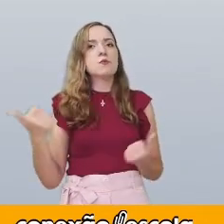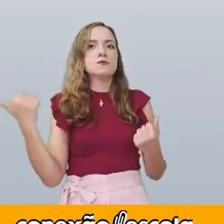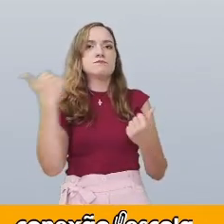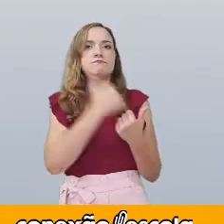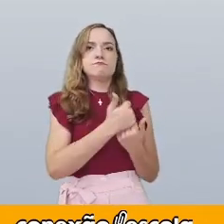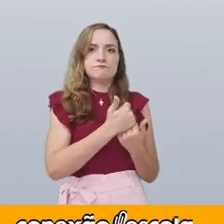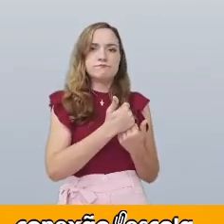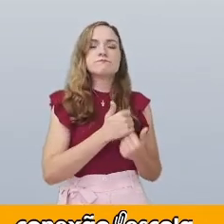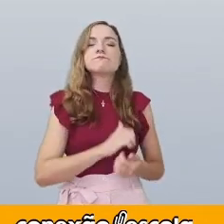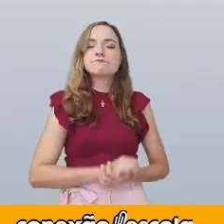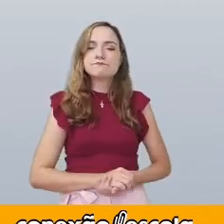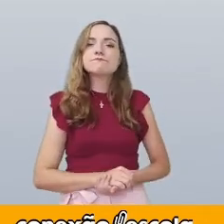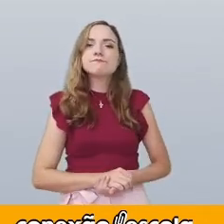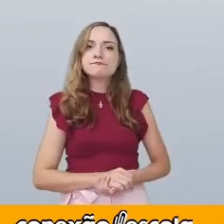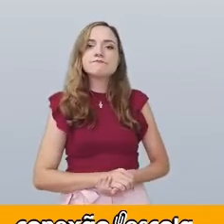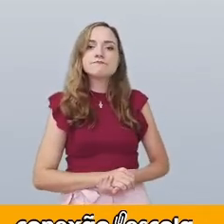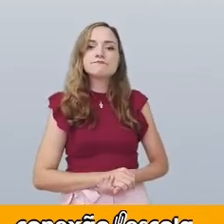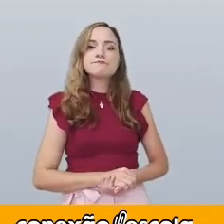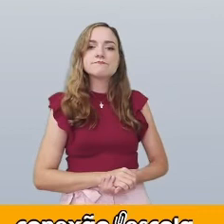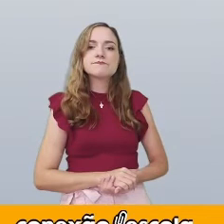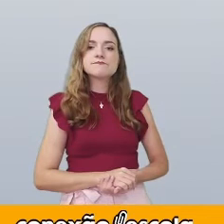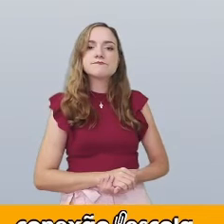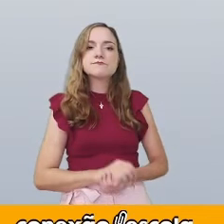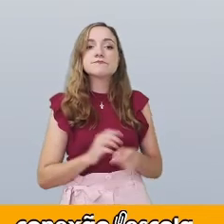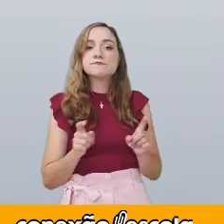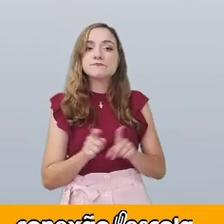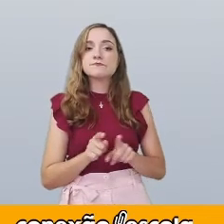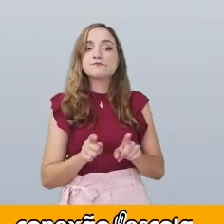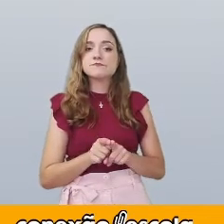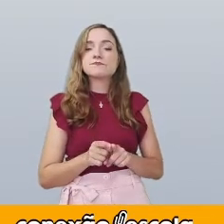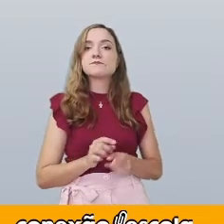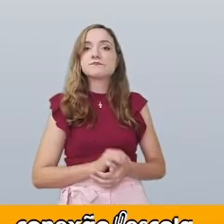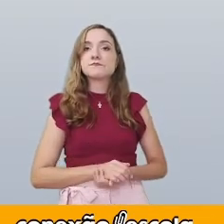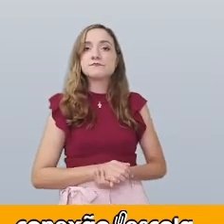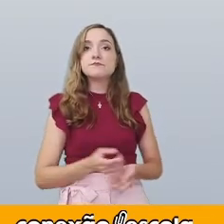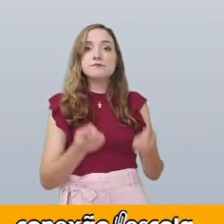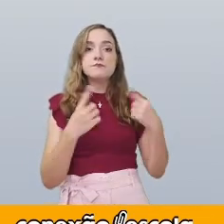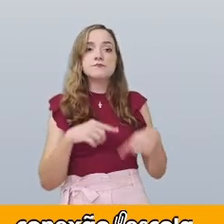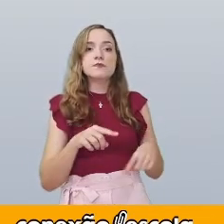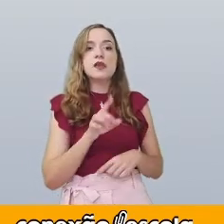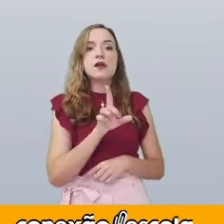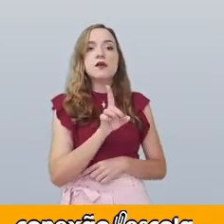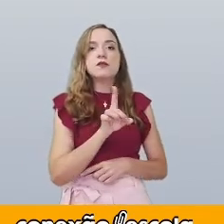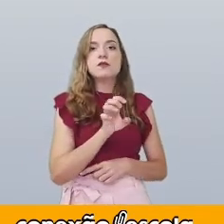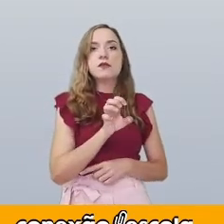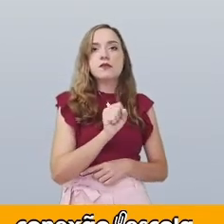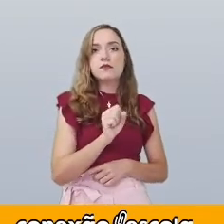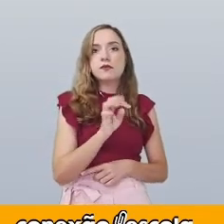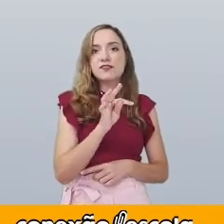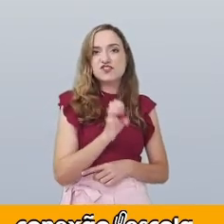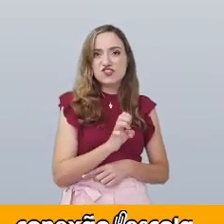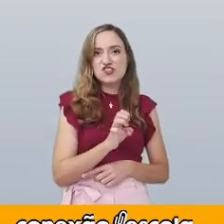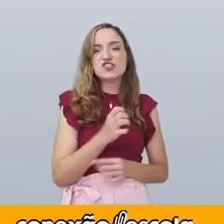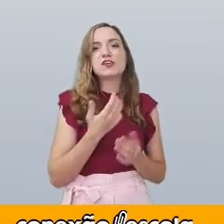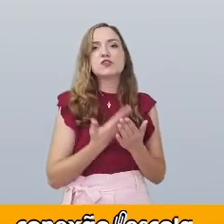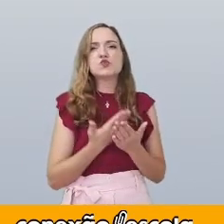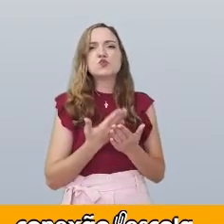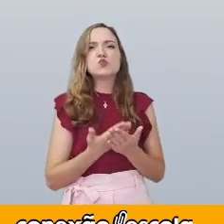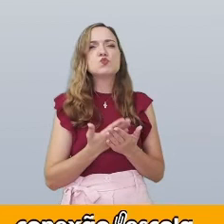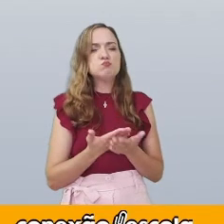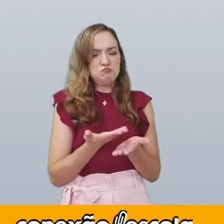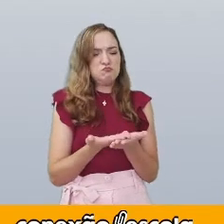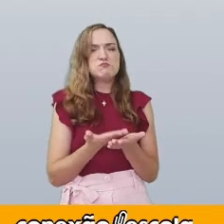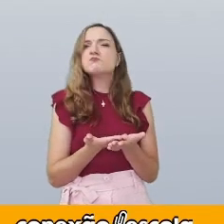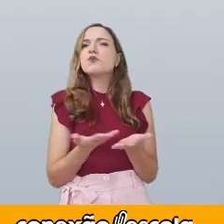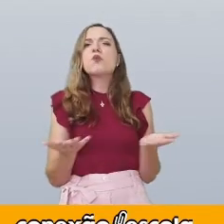e evitando a repetição. Vejam só, deste estudo. Qual